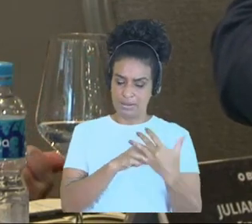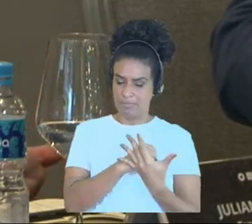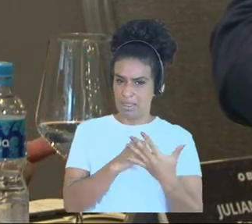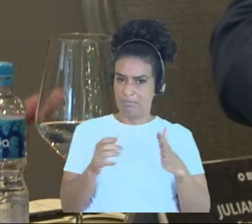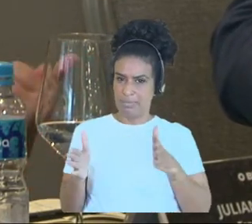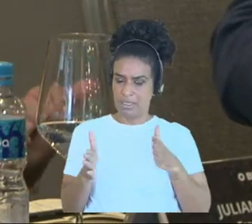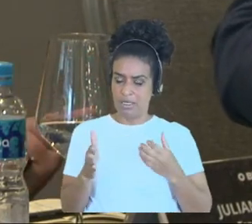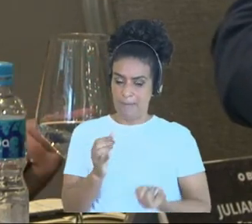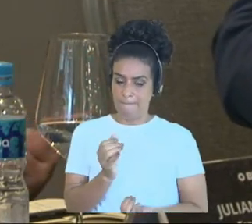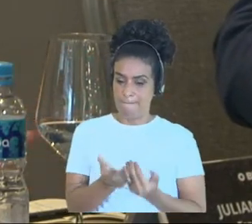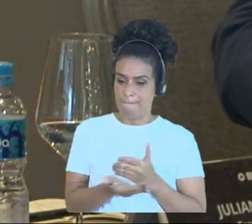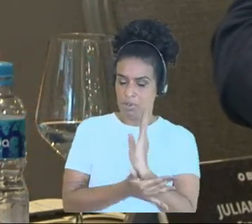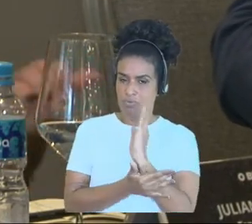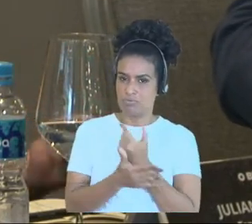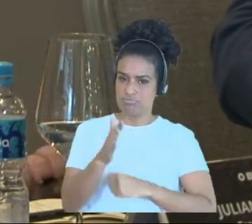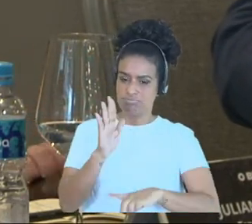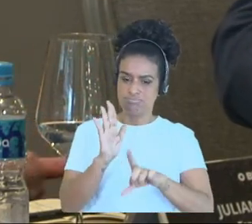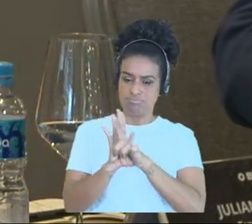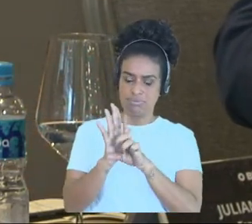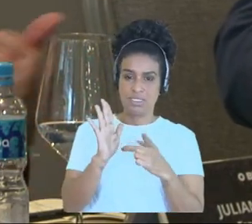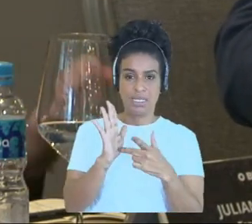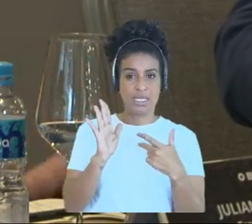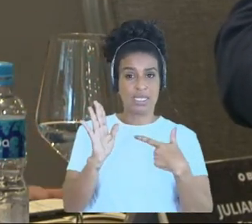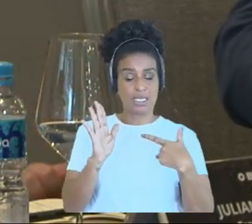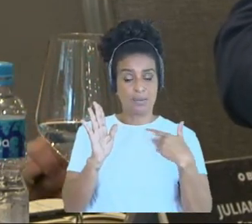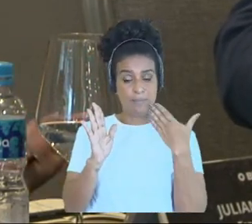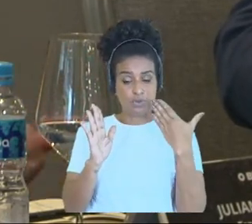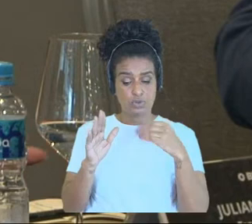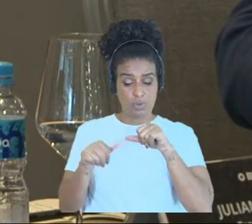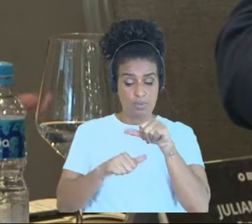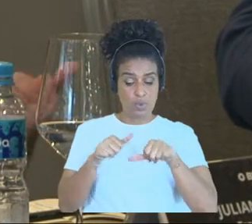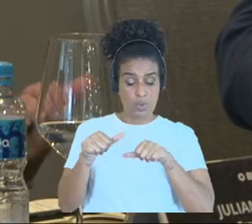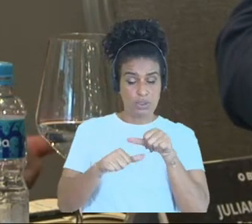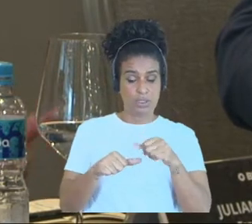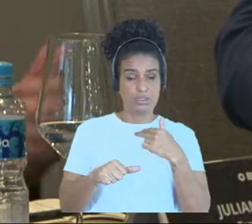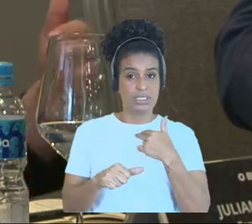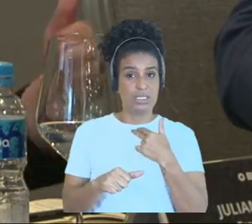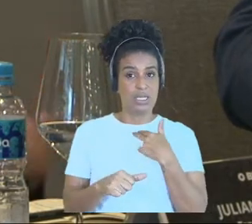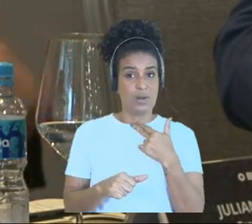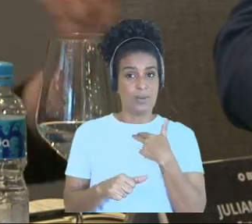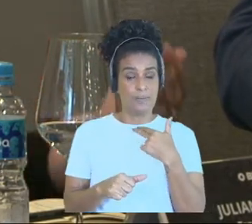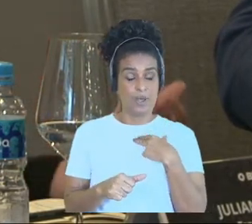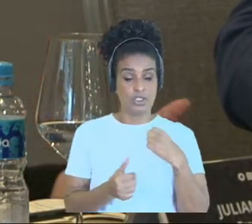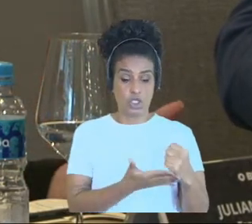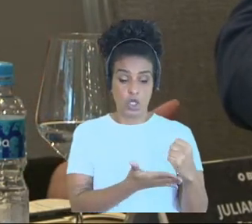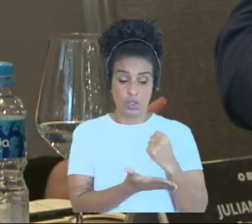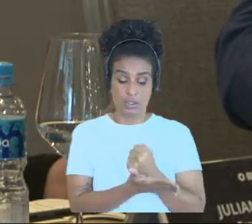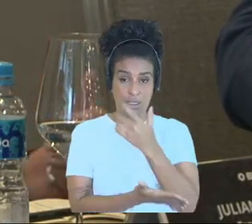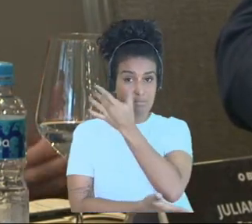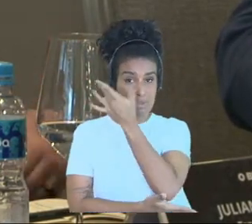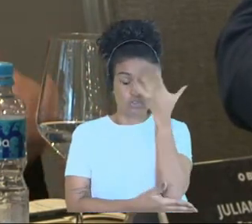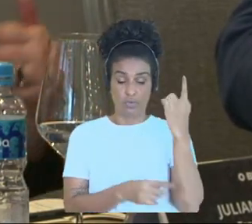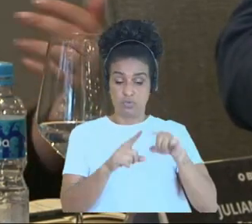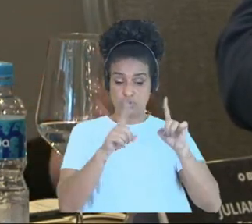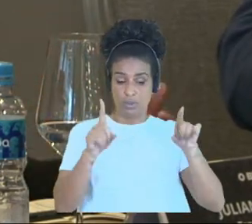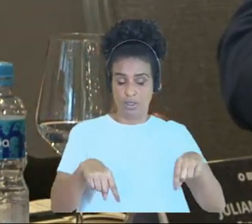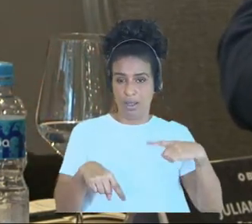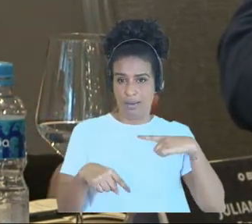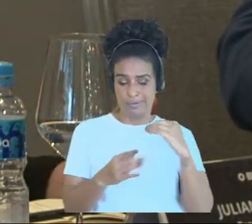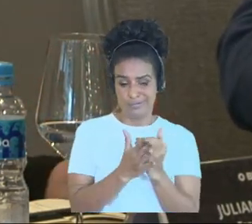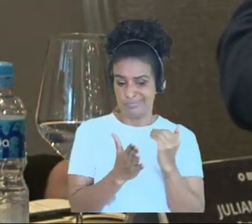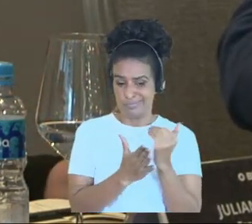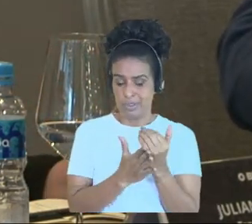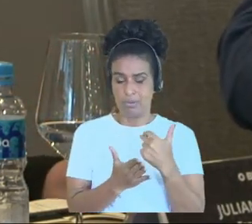lei que estabelecia que não poderia haver nenhum tipo de alteração nas despesas de pessoal que implicassem mais despesas. Então, alguns